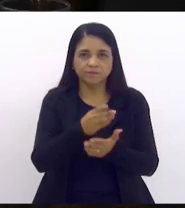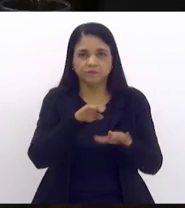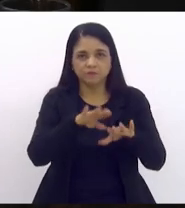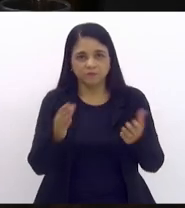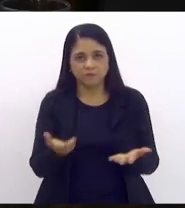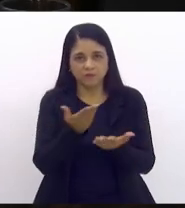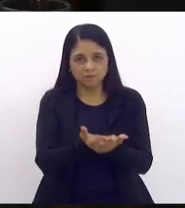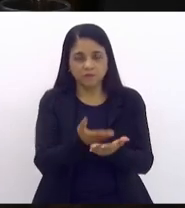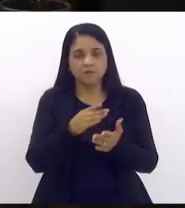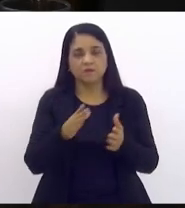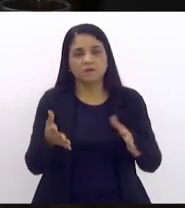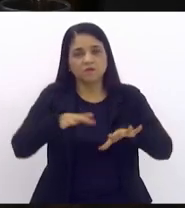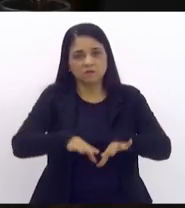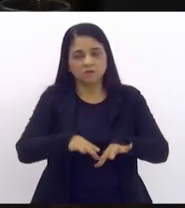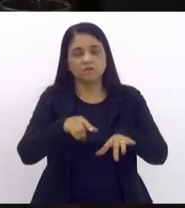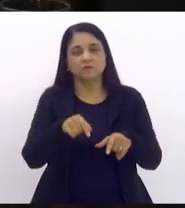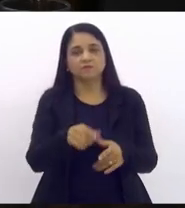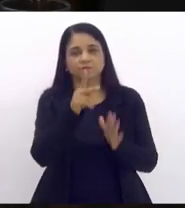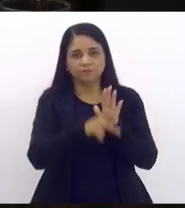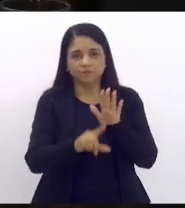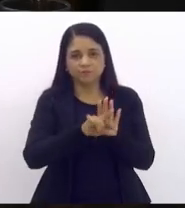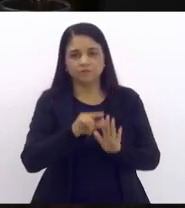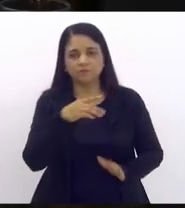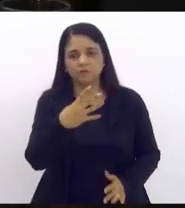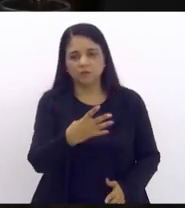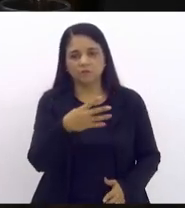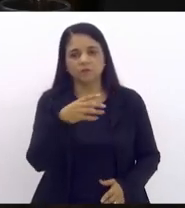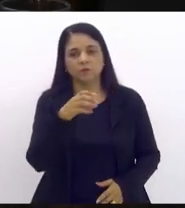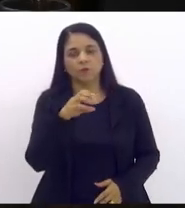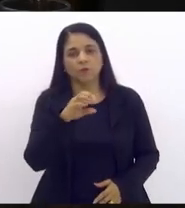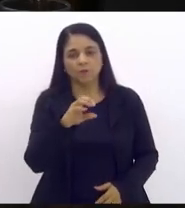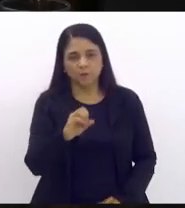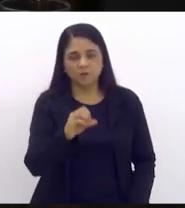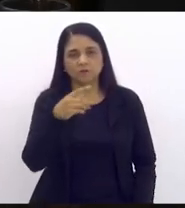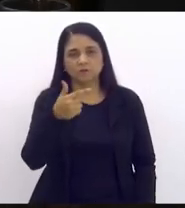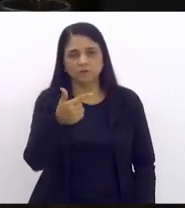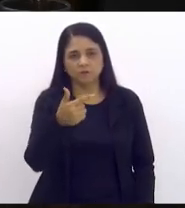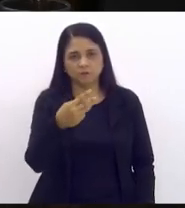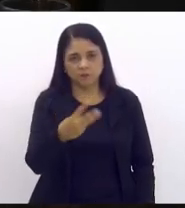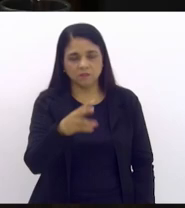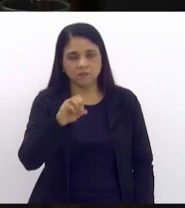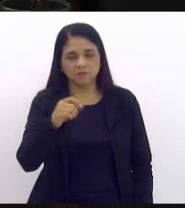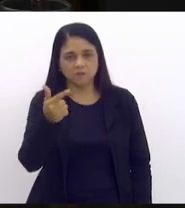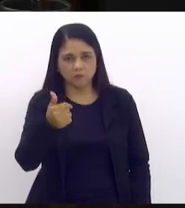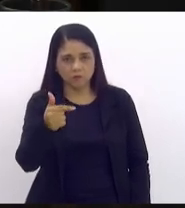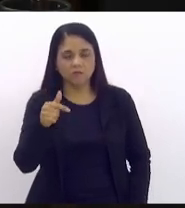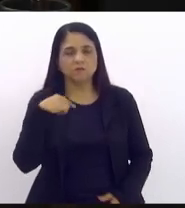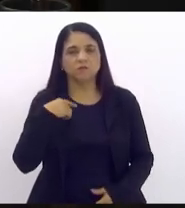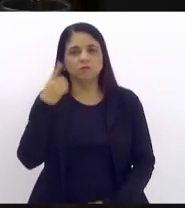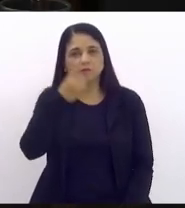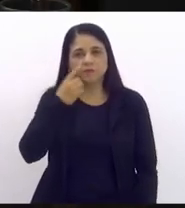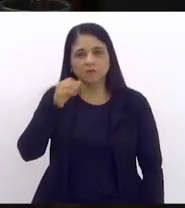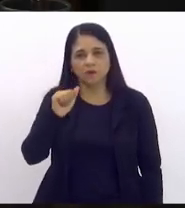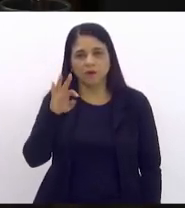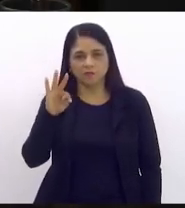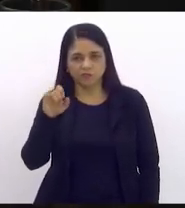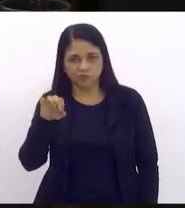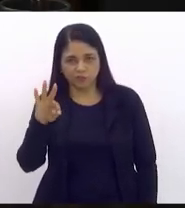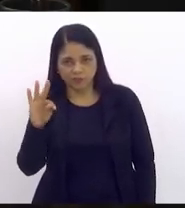mesa requerimento de inclusão na ordem do dia do projeto 4.312 de 18, do deputado Átila Nunes, senhores que aprovam, permaneçam como